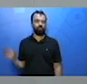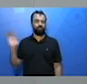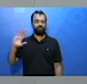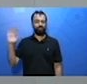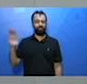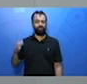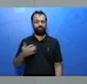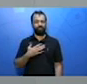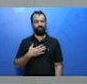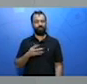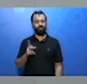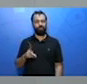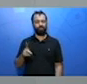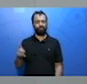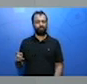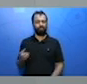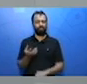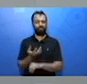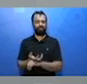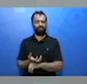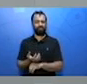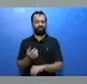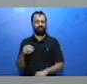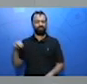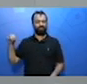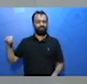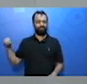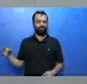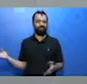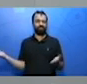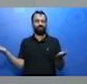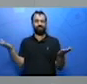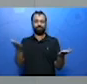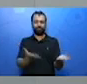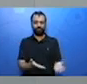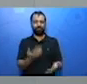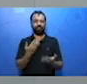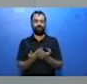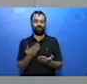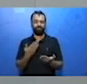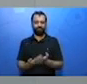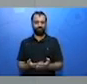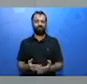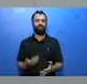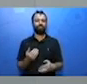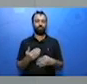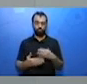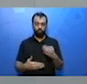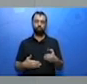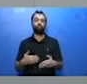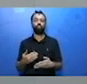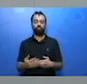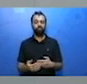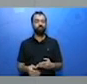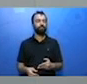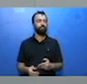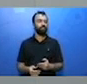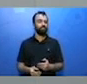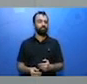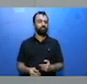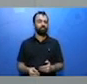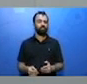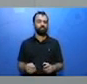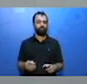Olá, sou o professor Arthur. Sejam bem-vindos a mais uma aula de matemática, já a continuação do